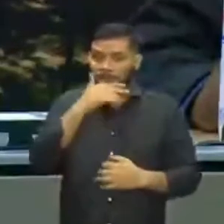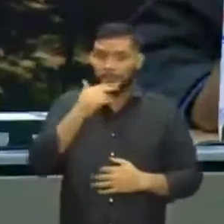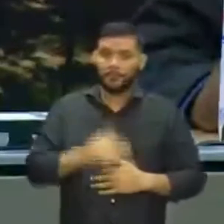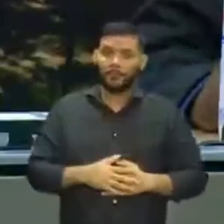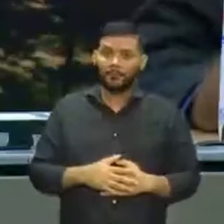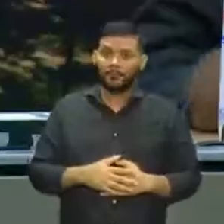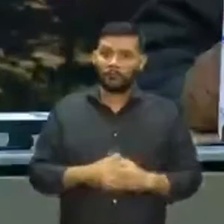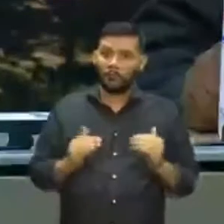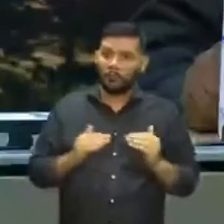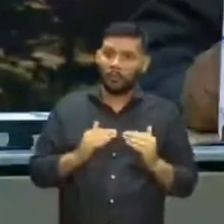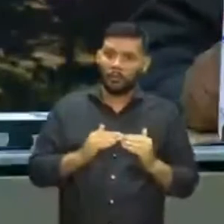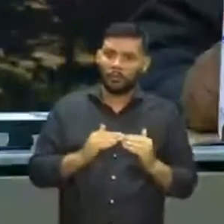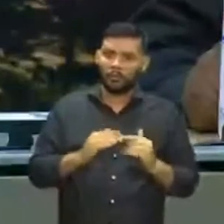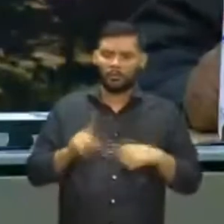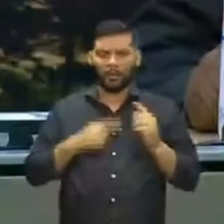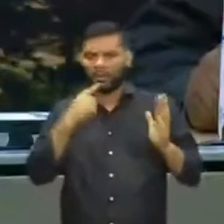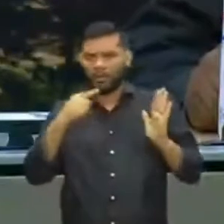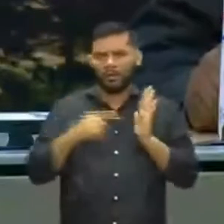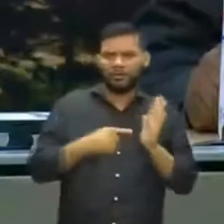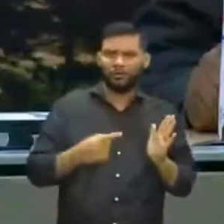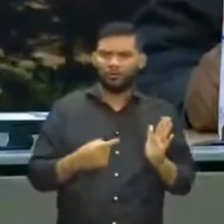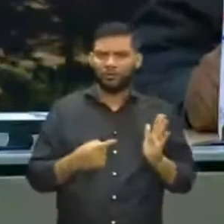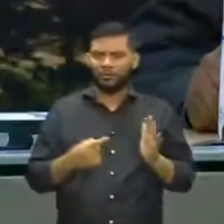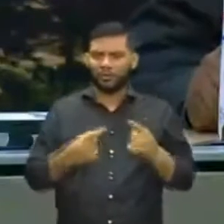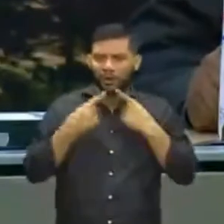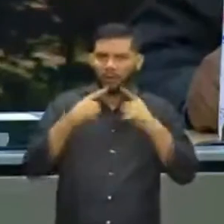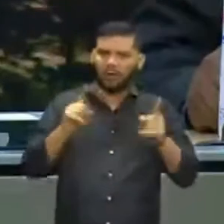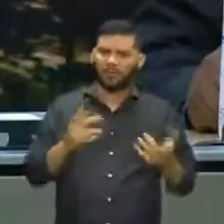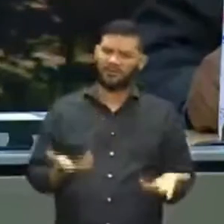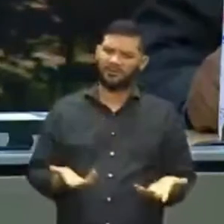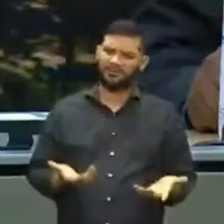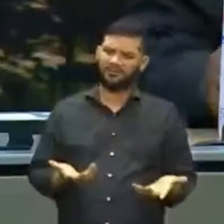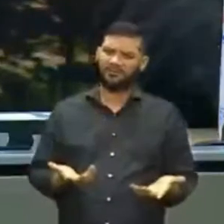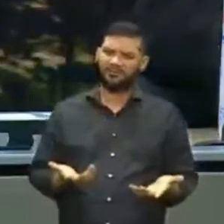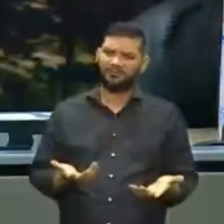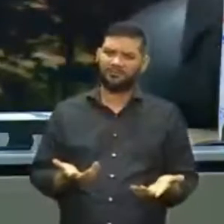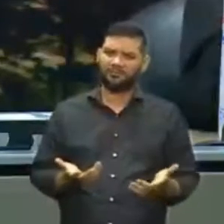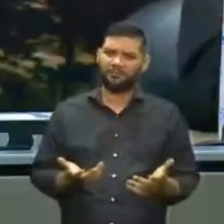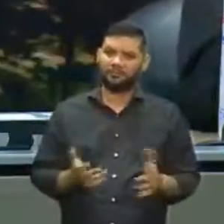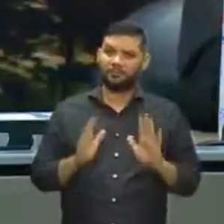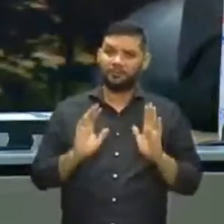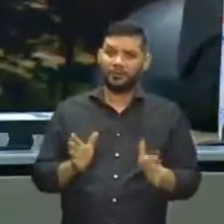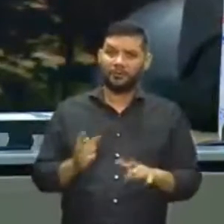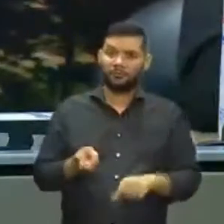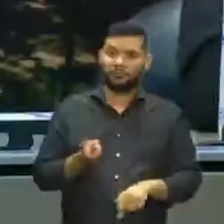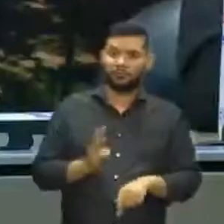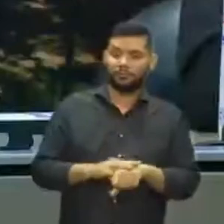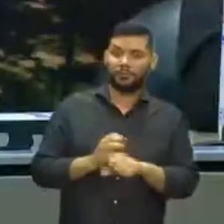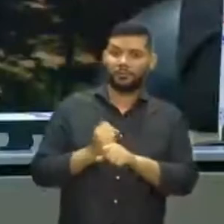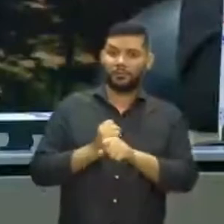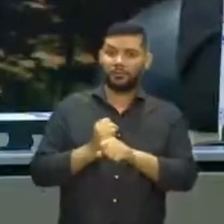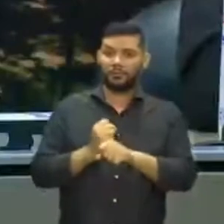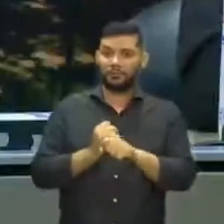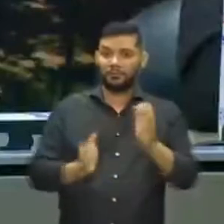concorda e depois vem criticar. Mas é mais grave. Nós estamos no terceiro ano de mandato.